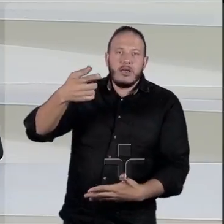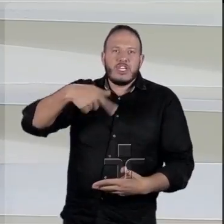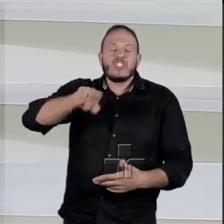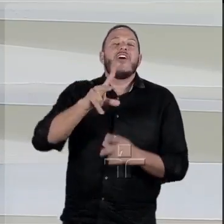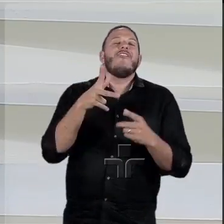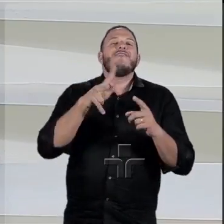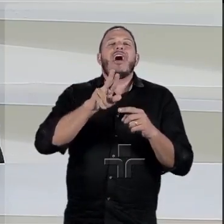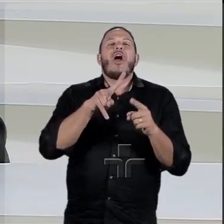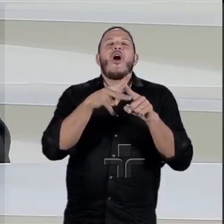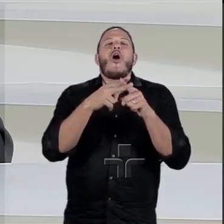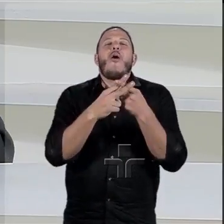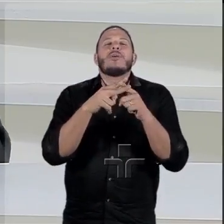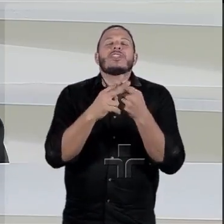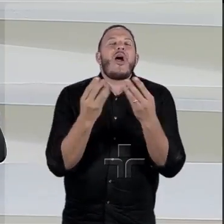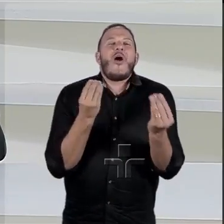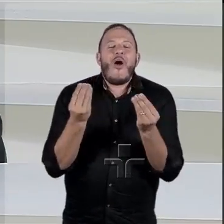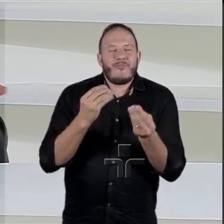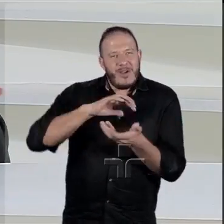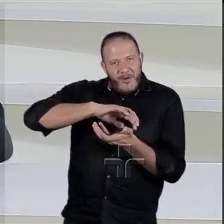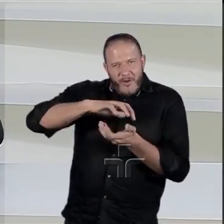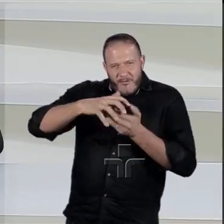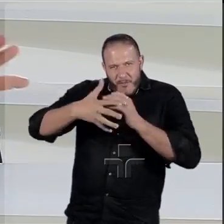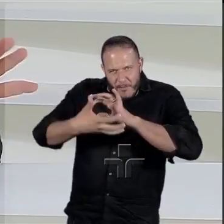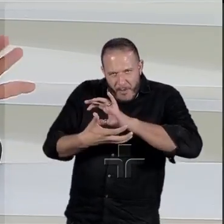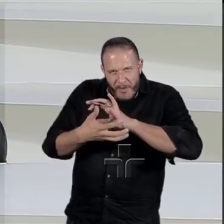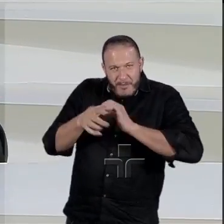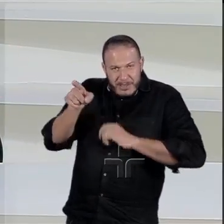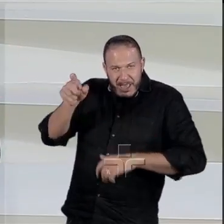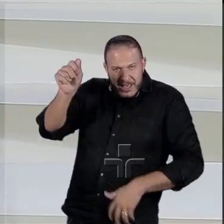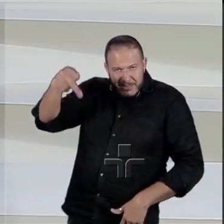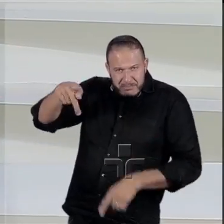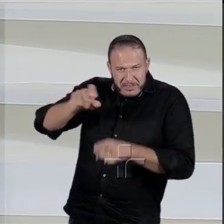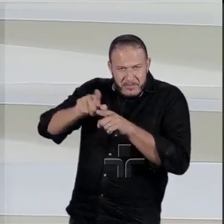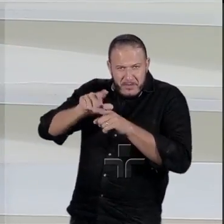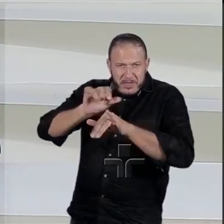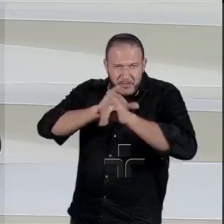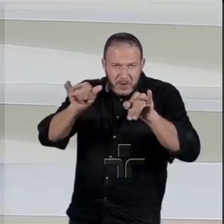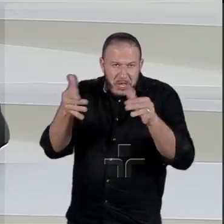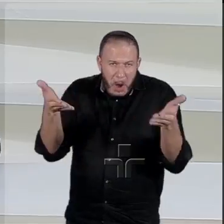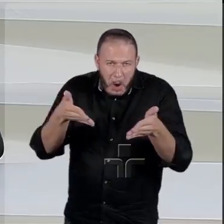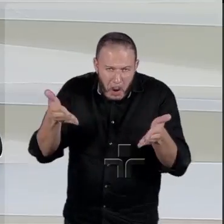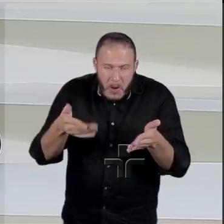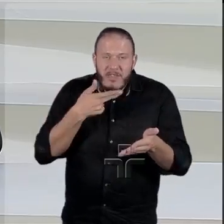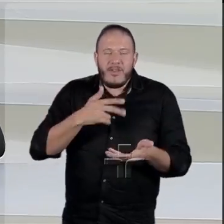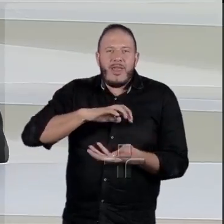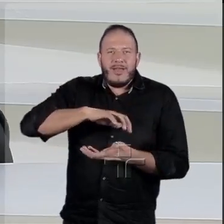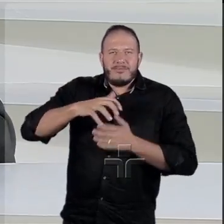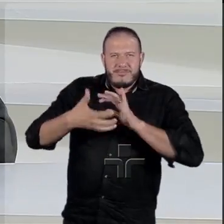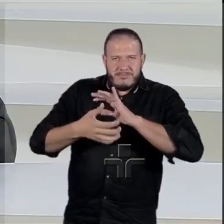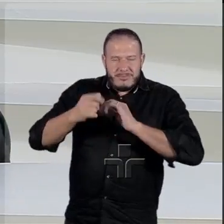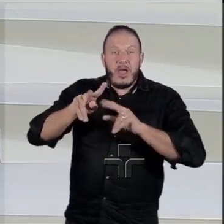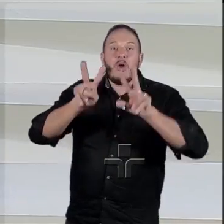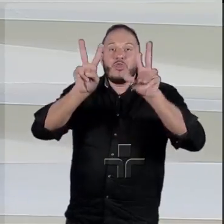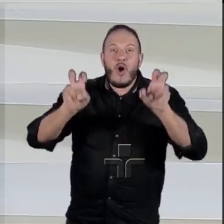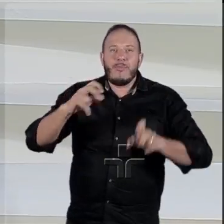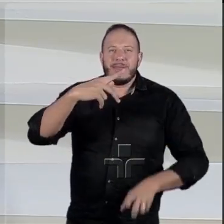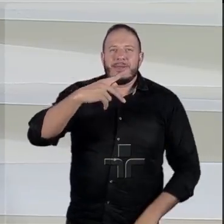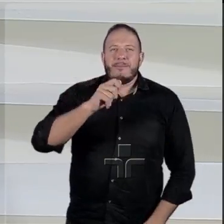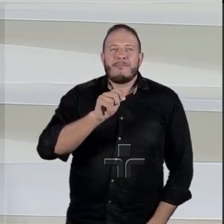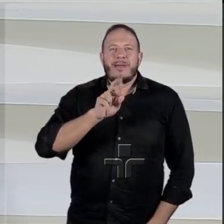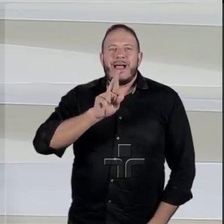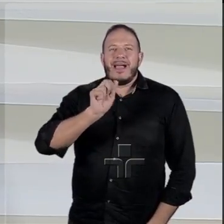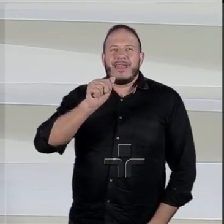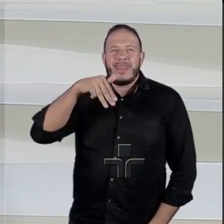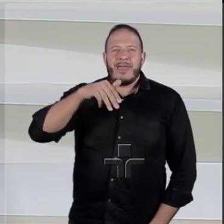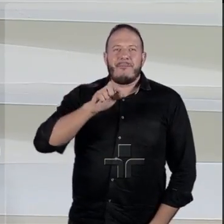consertar com uma reforma do tipo dessa que foi divulgada hoje, que a gente chama de reforma paramétrica. A gente vai mudar